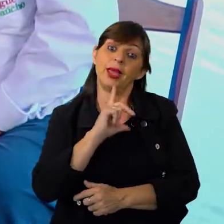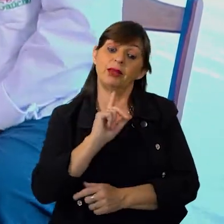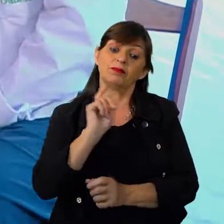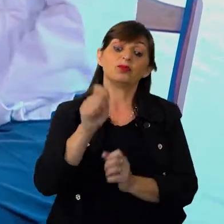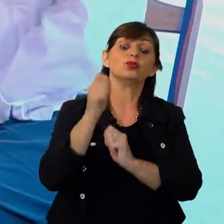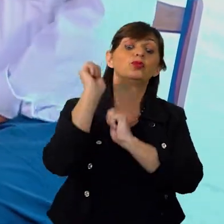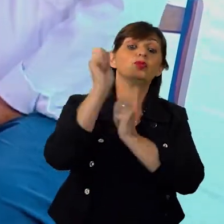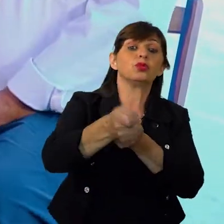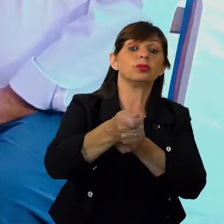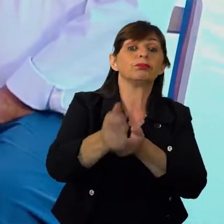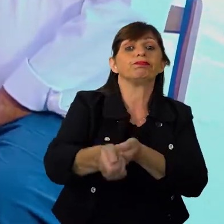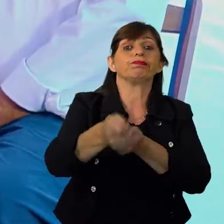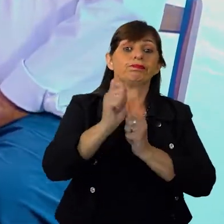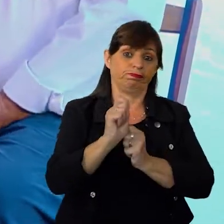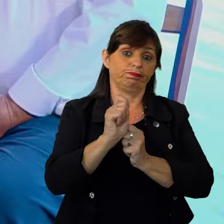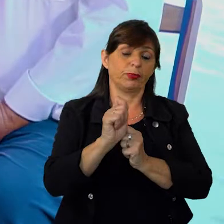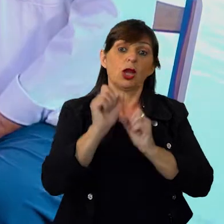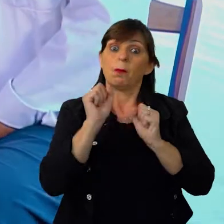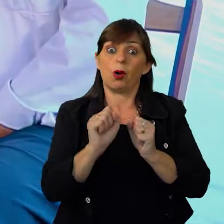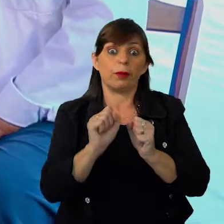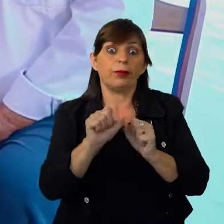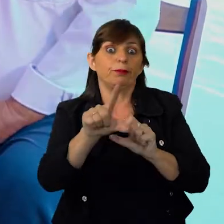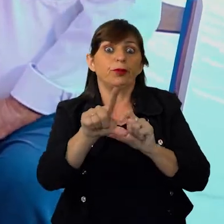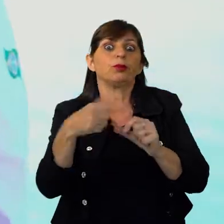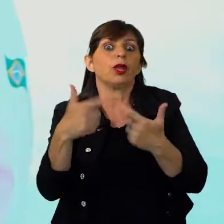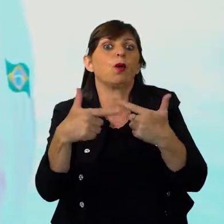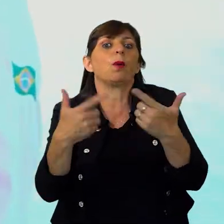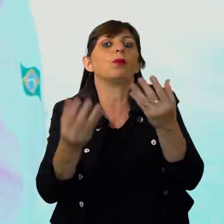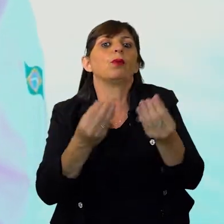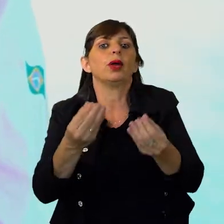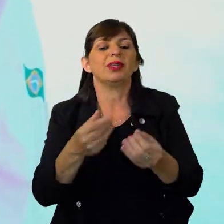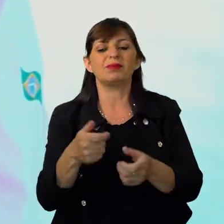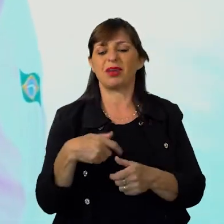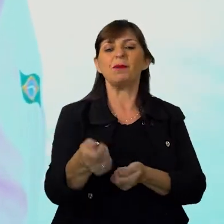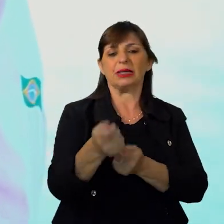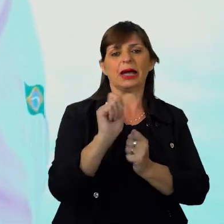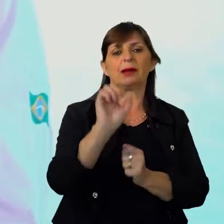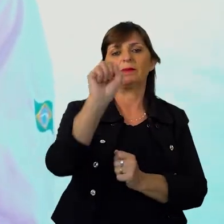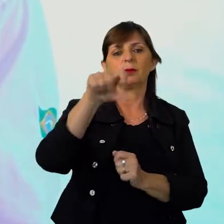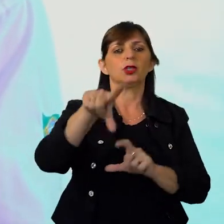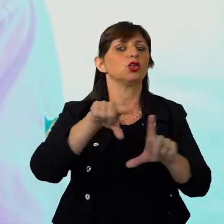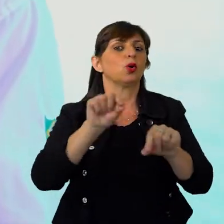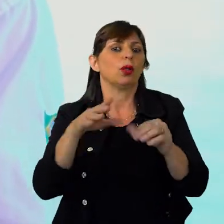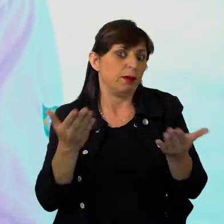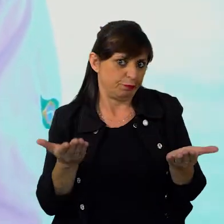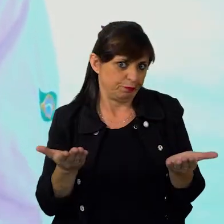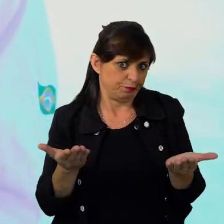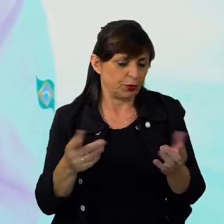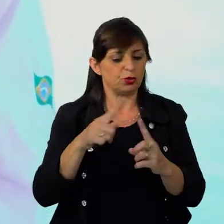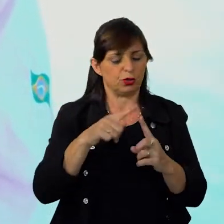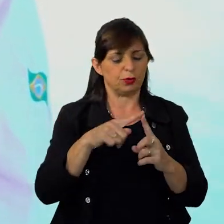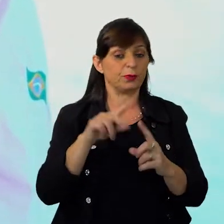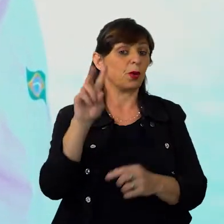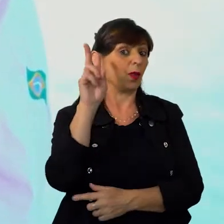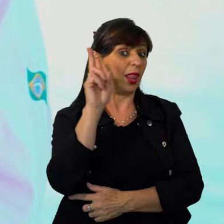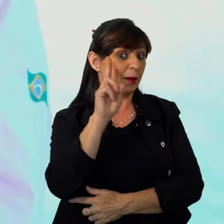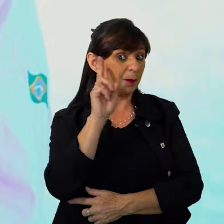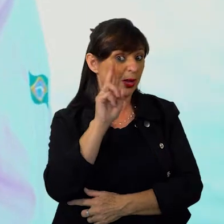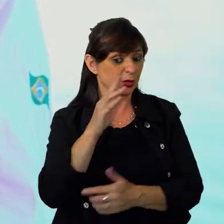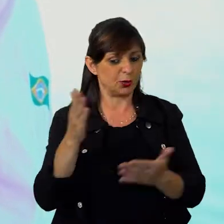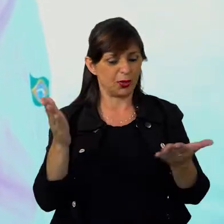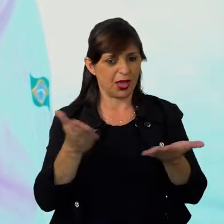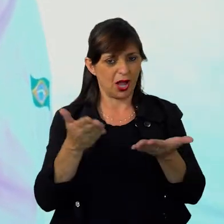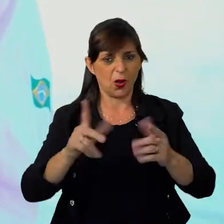importante dizer que nós estamos gravando aqui né teve essa em Gaúcha apresenta revivendo a história